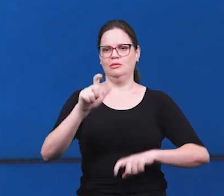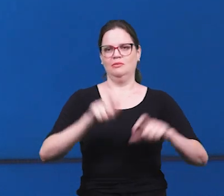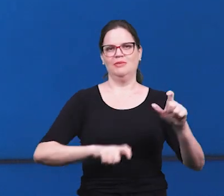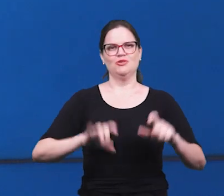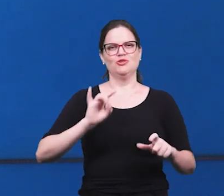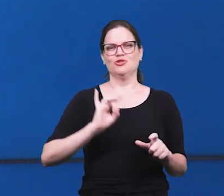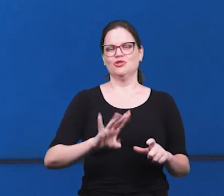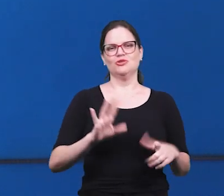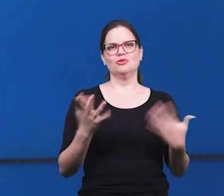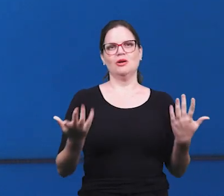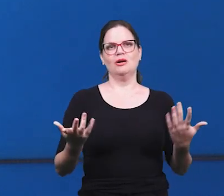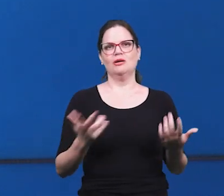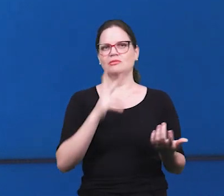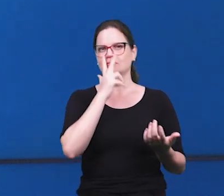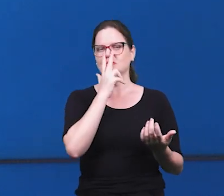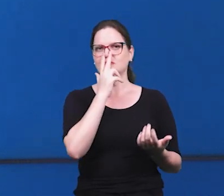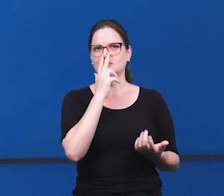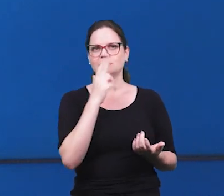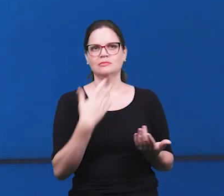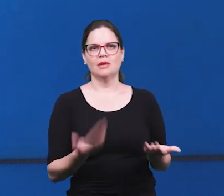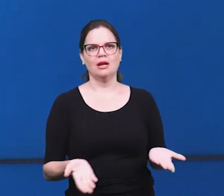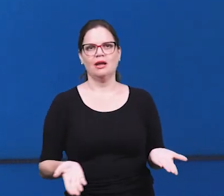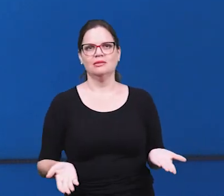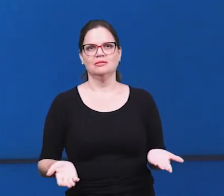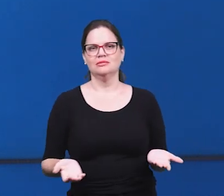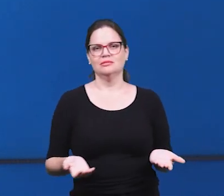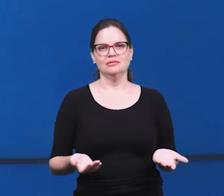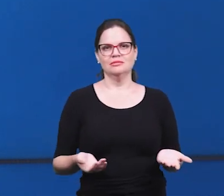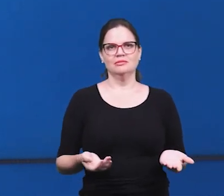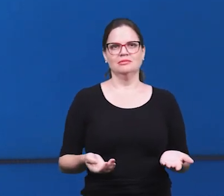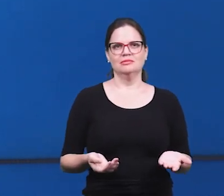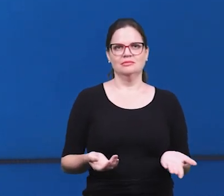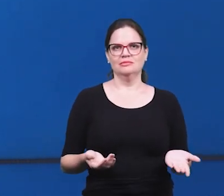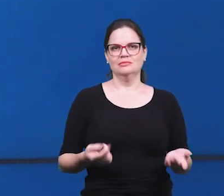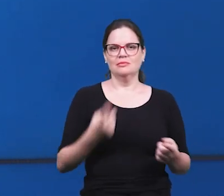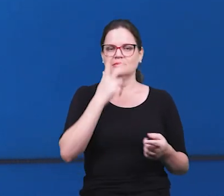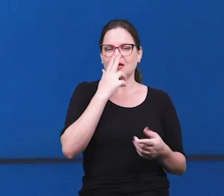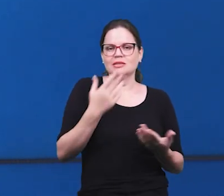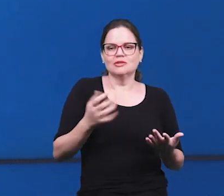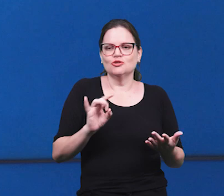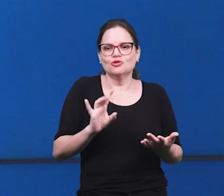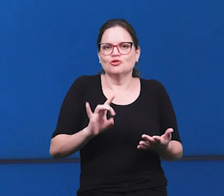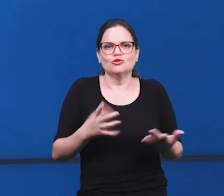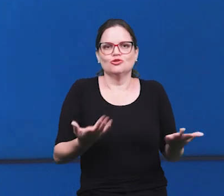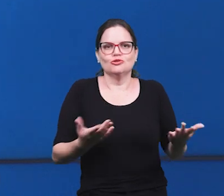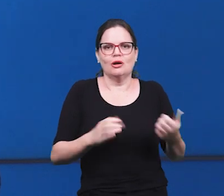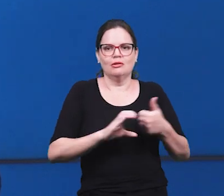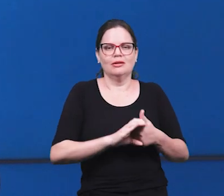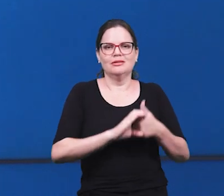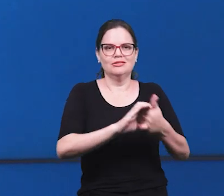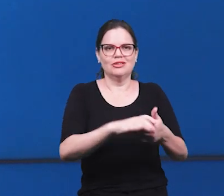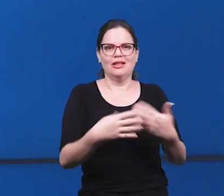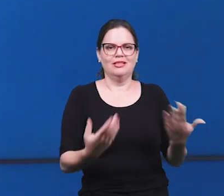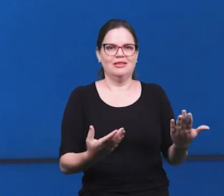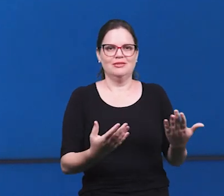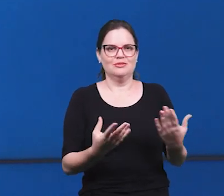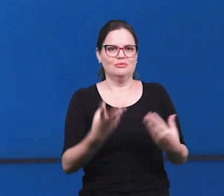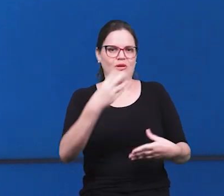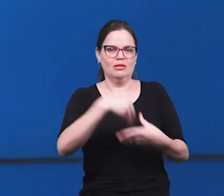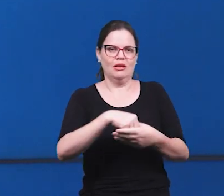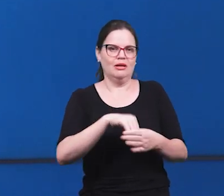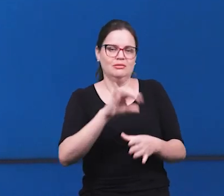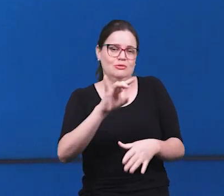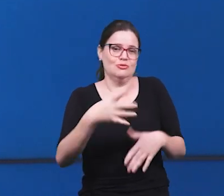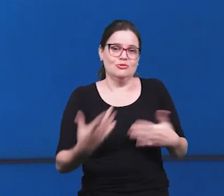pelo batismo, né? O batismo é que faz o crente. Isso é um slogan dentro do cristianismo tradicional.